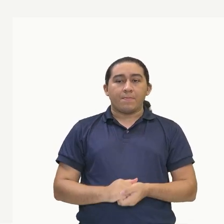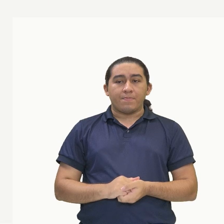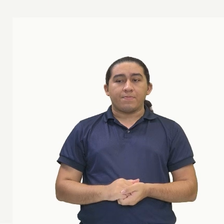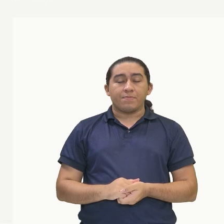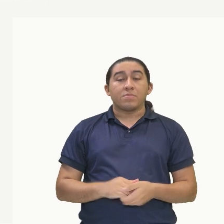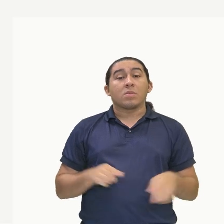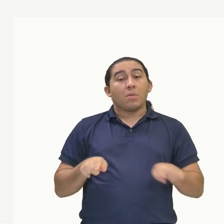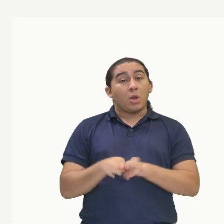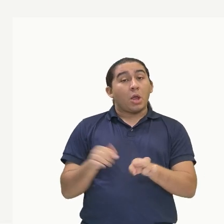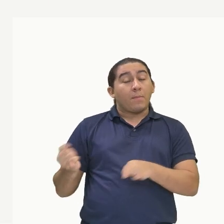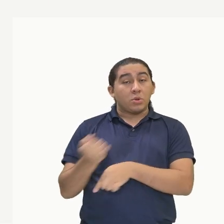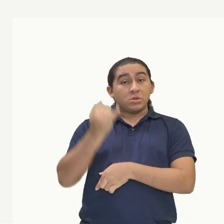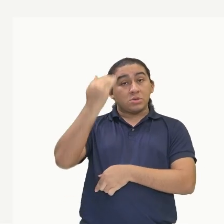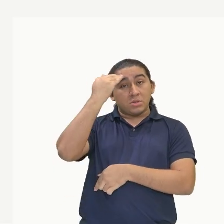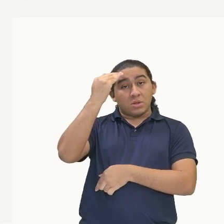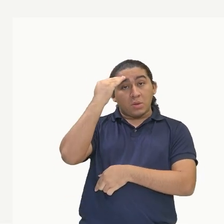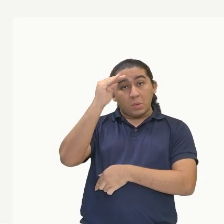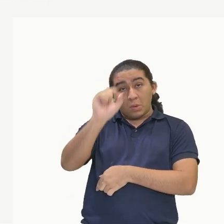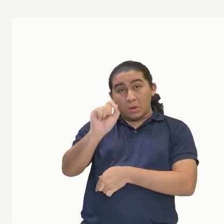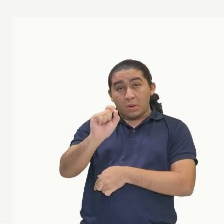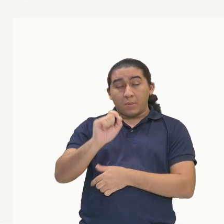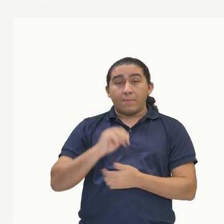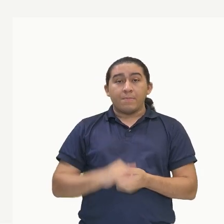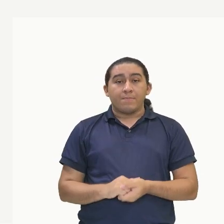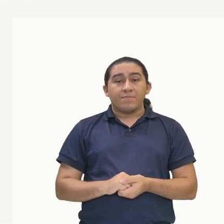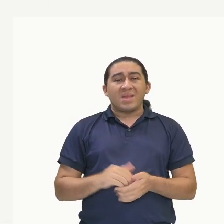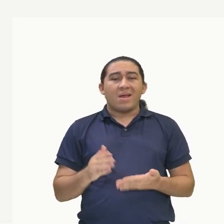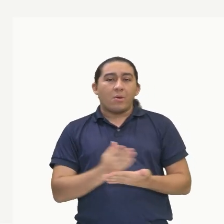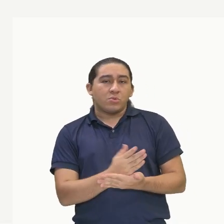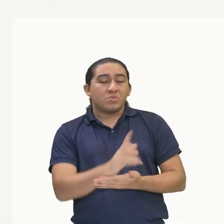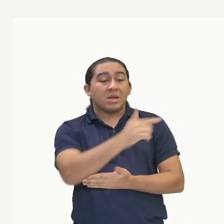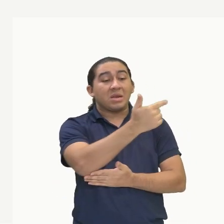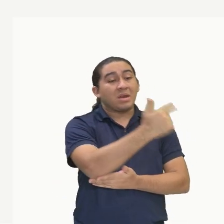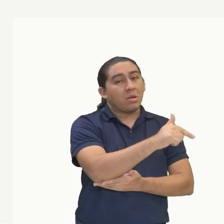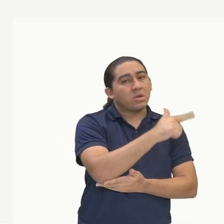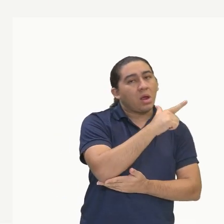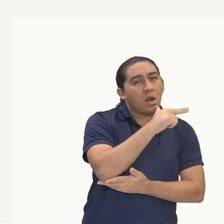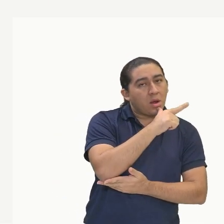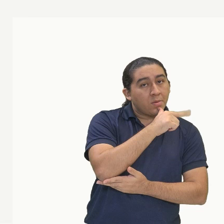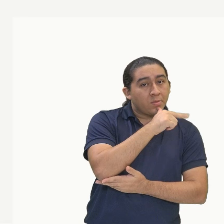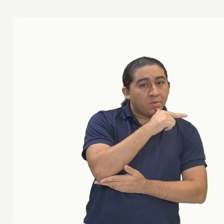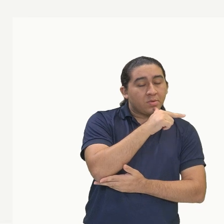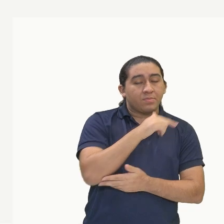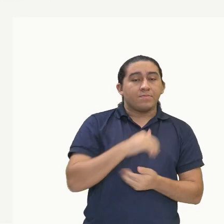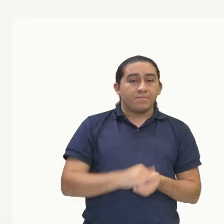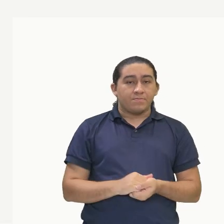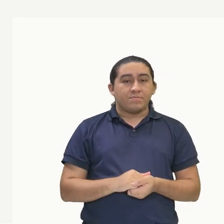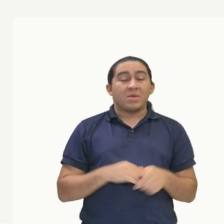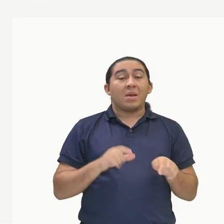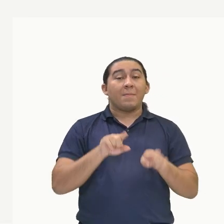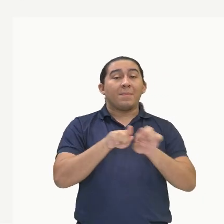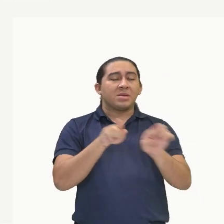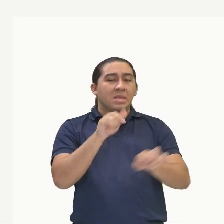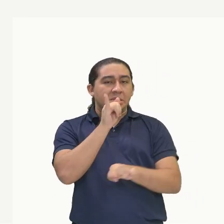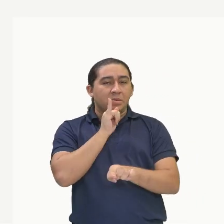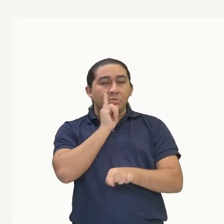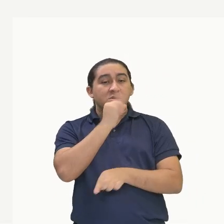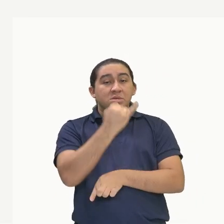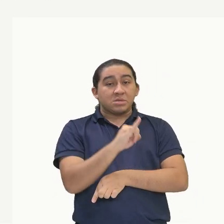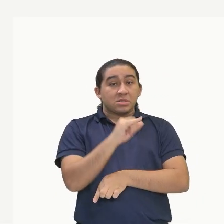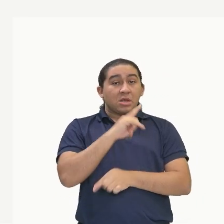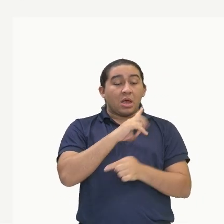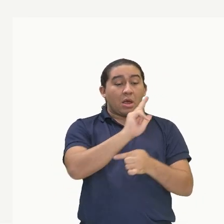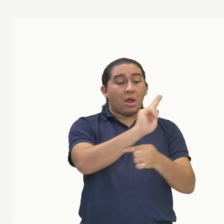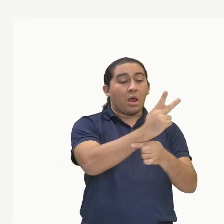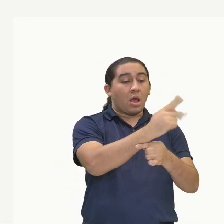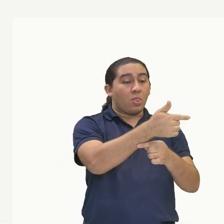nem todas as vezes vai formar a água. Da mesma forma, se eu tiver apenas o H2